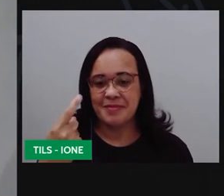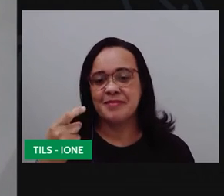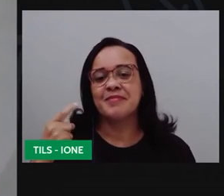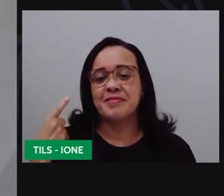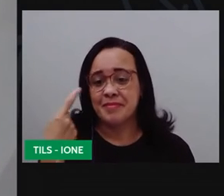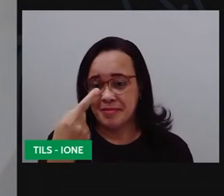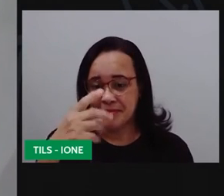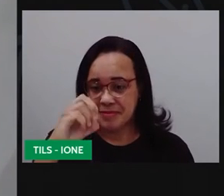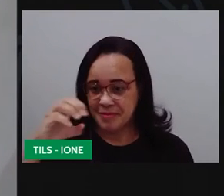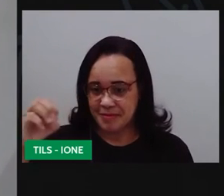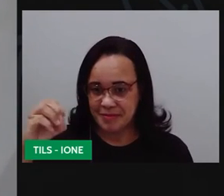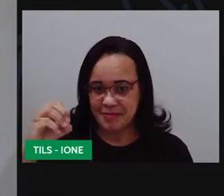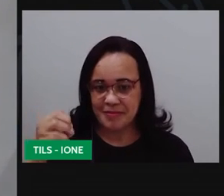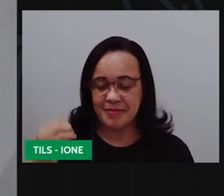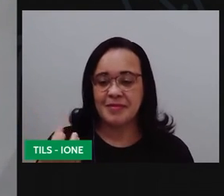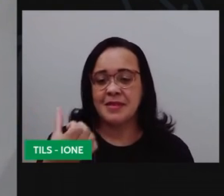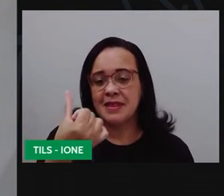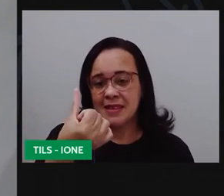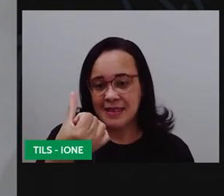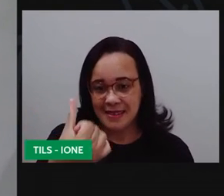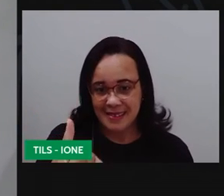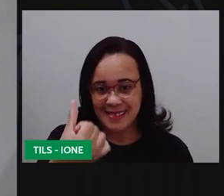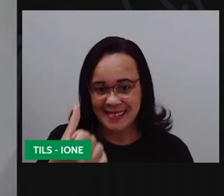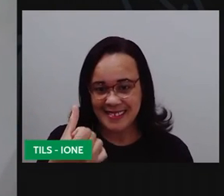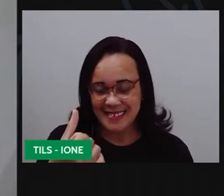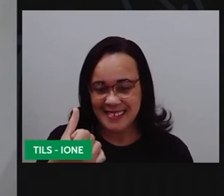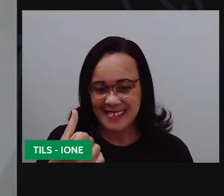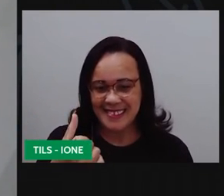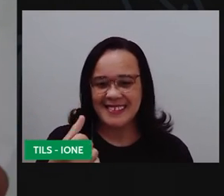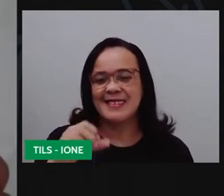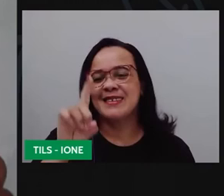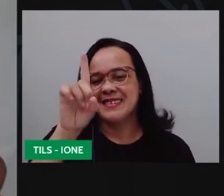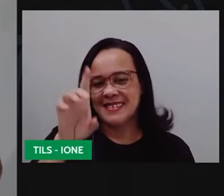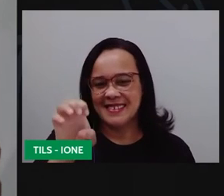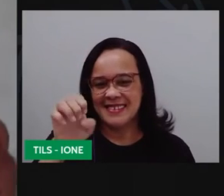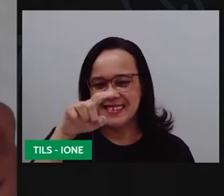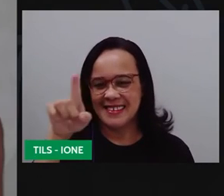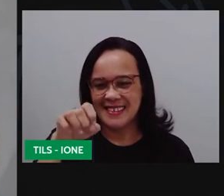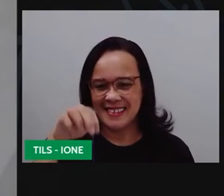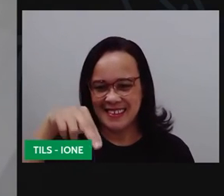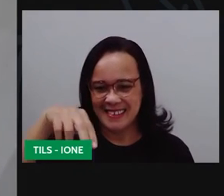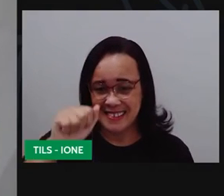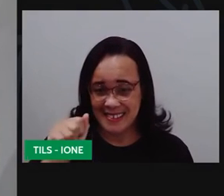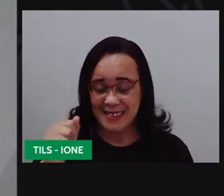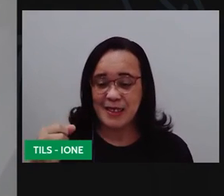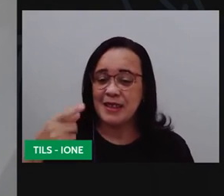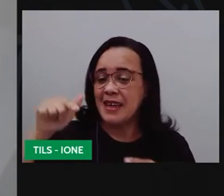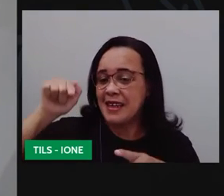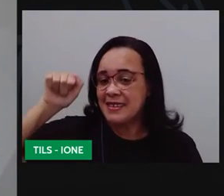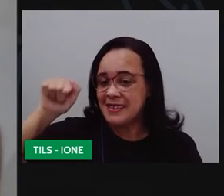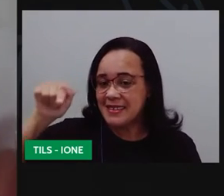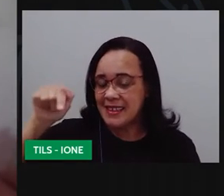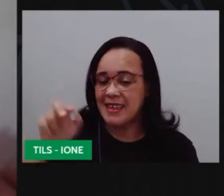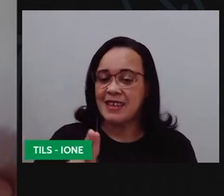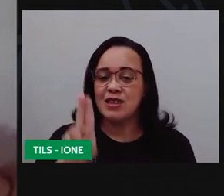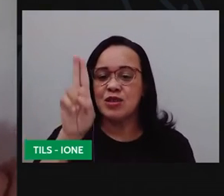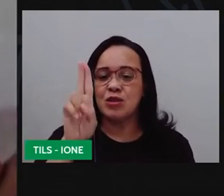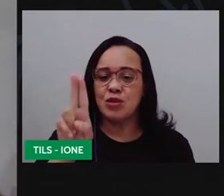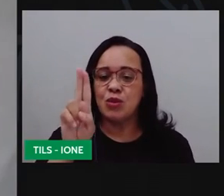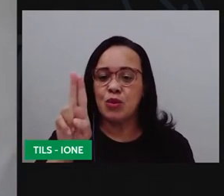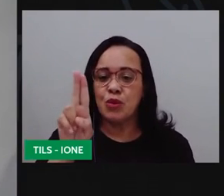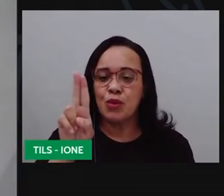centena seis dezenas o excesso unidades Então vamos lá é uma